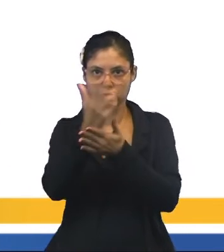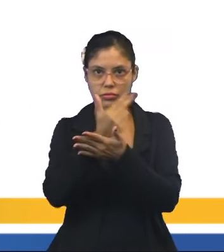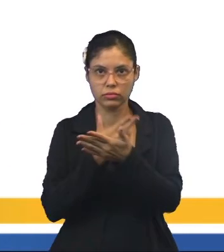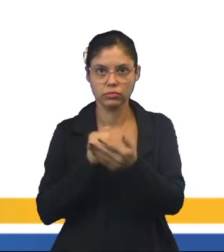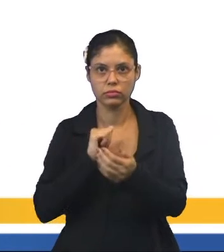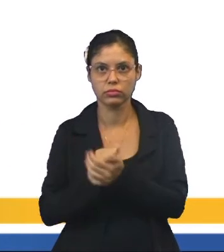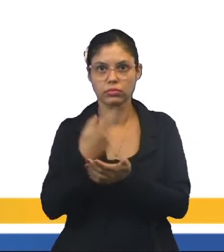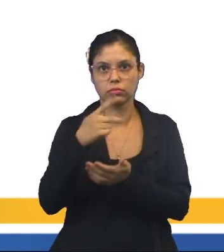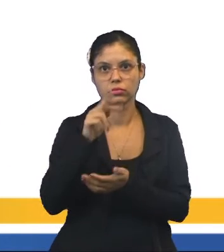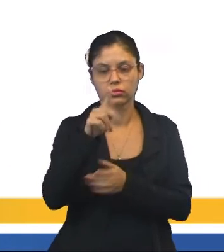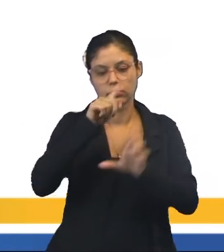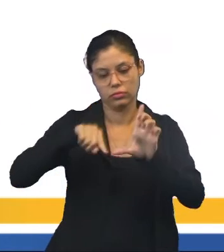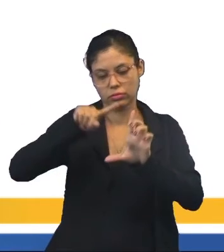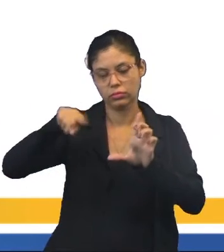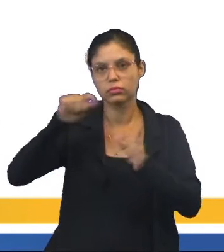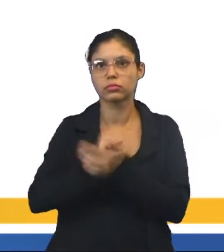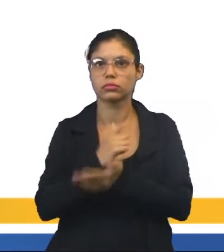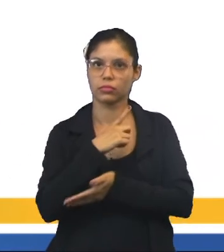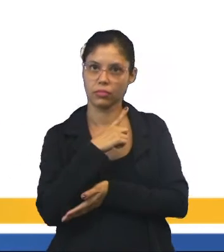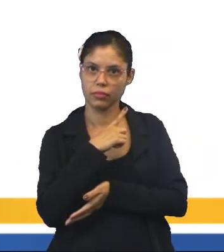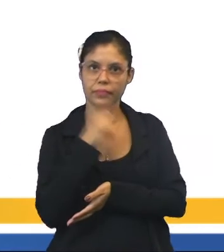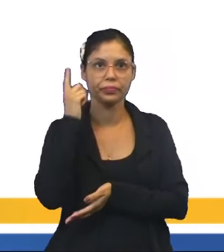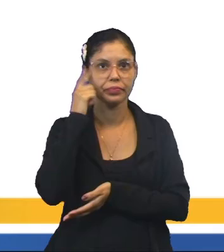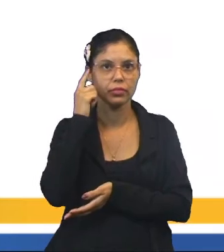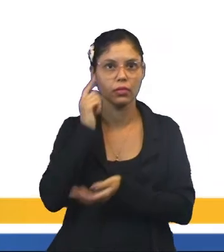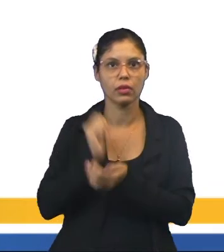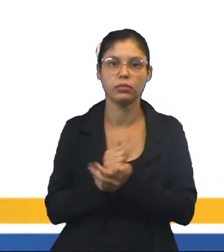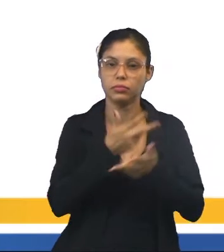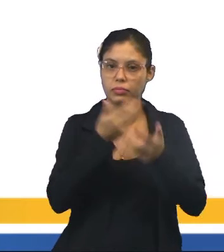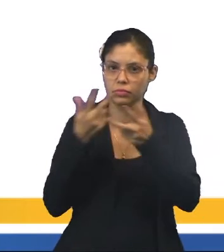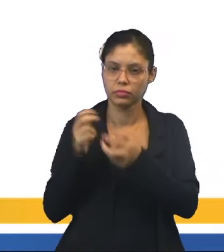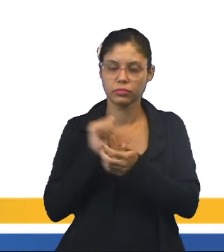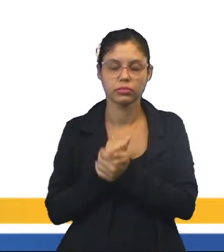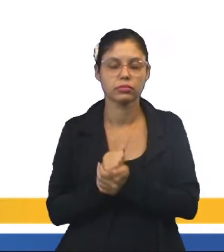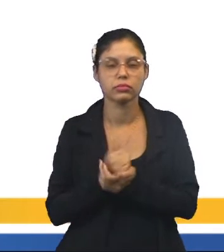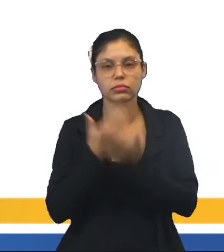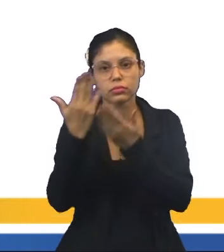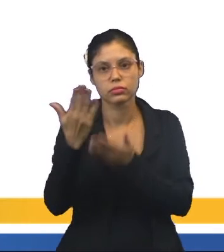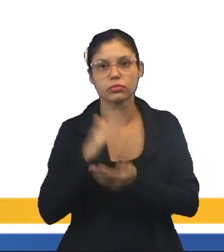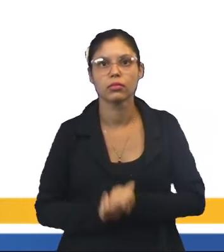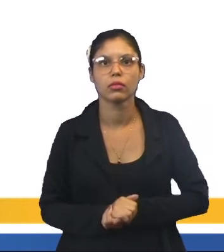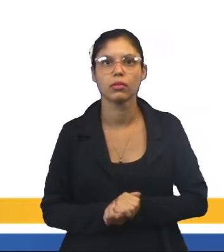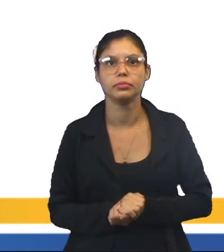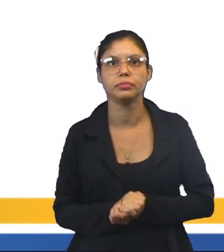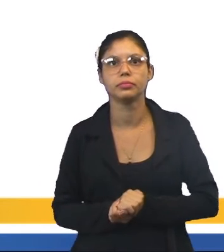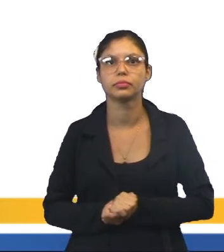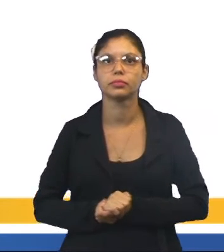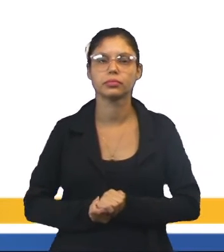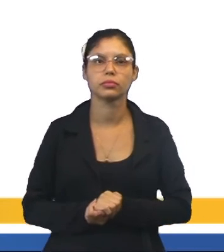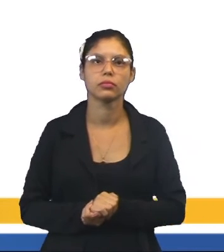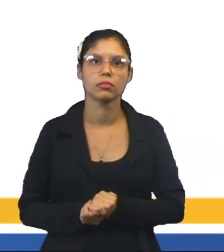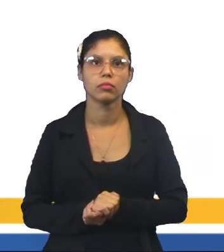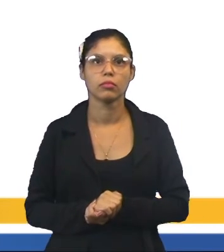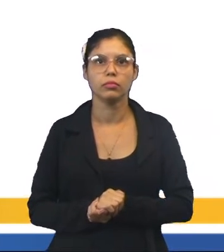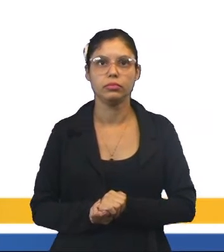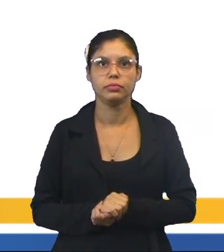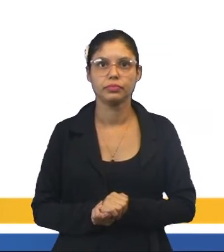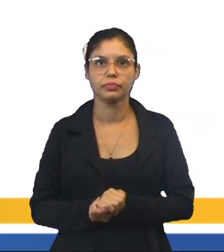o desenho da parábola, tendo em mente as observações a seguinte.